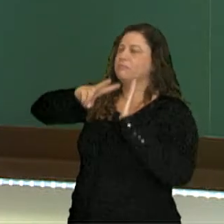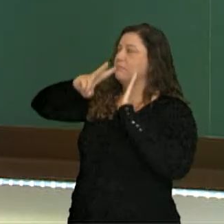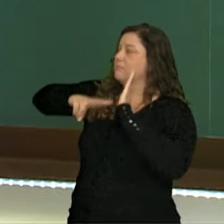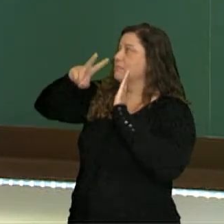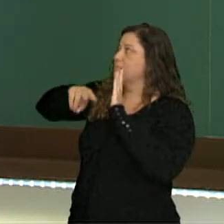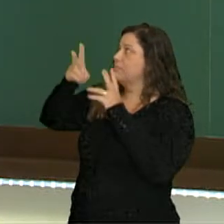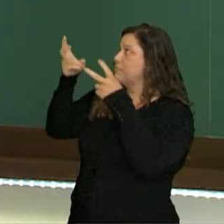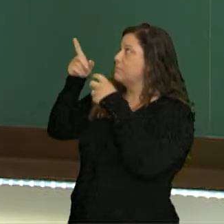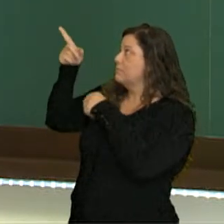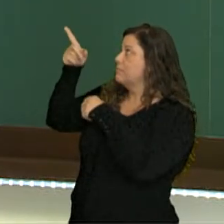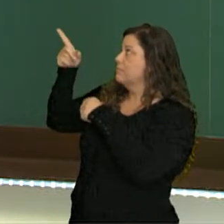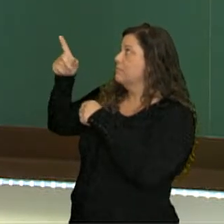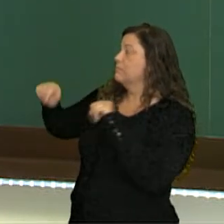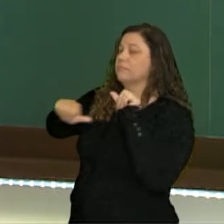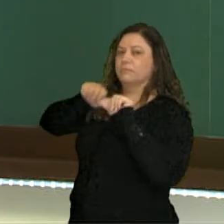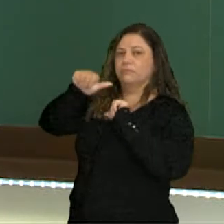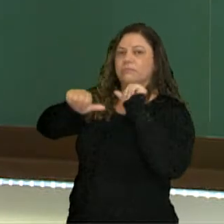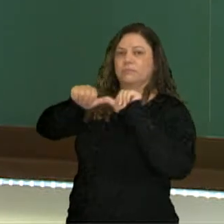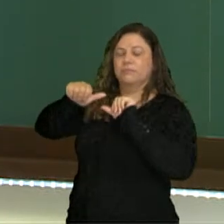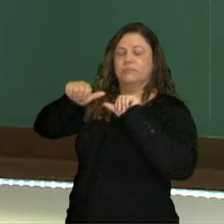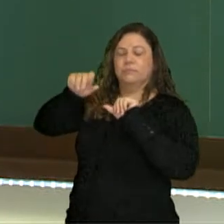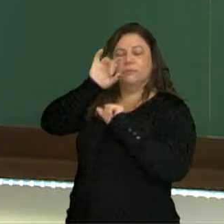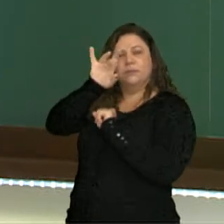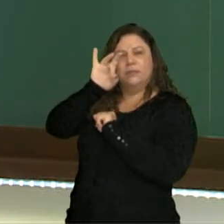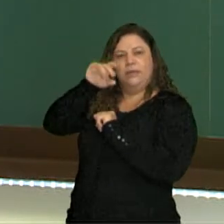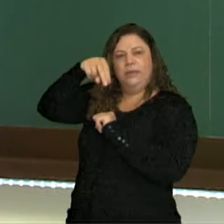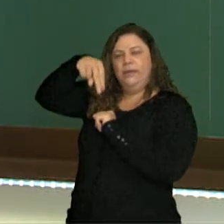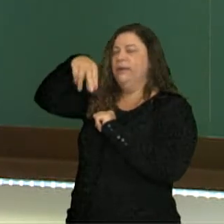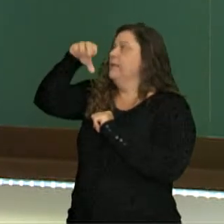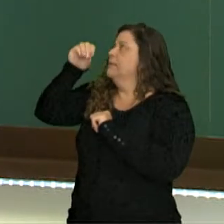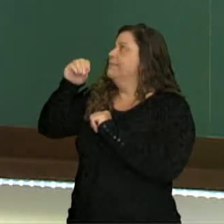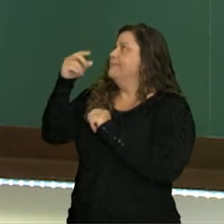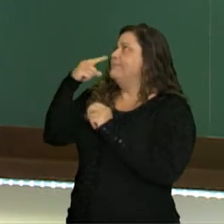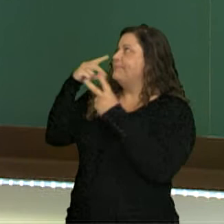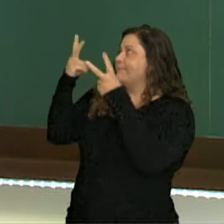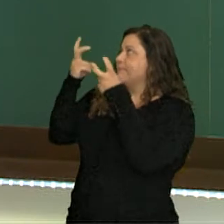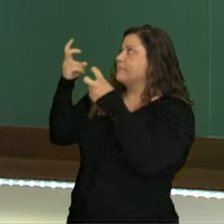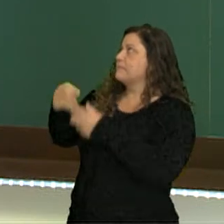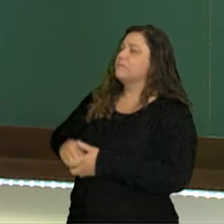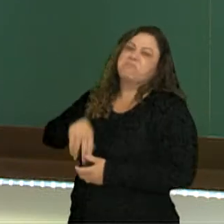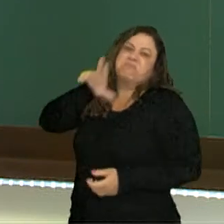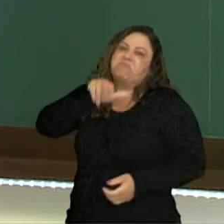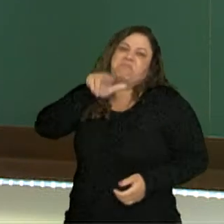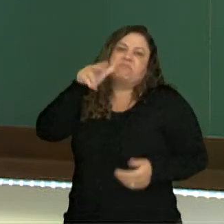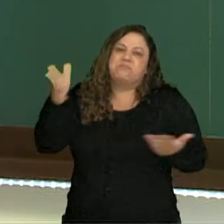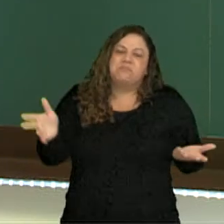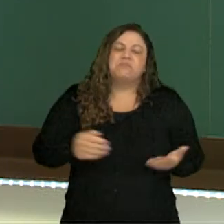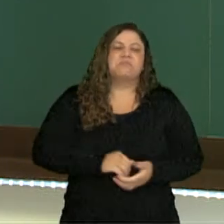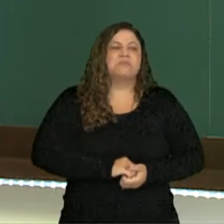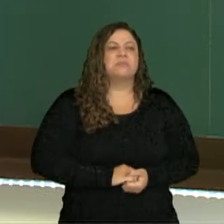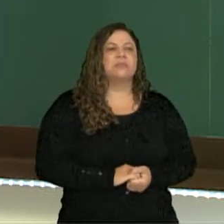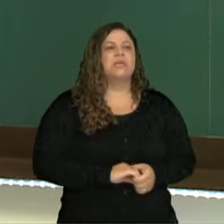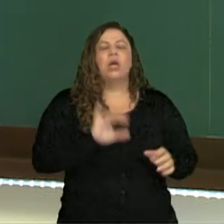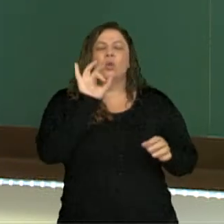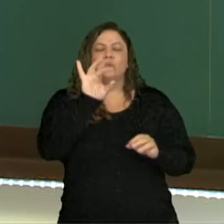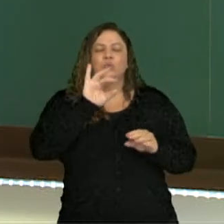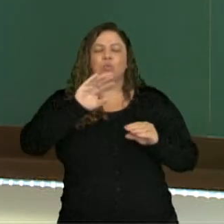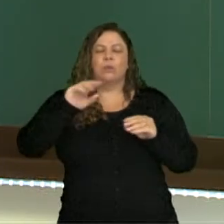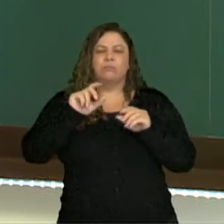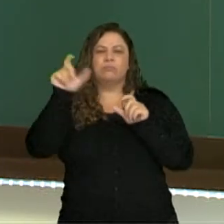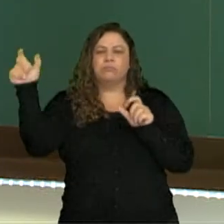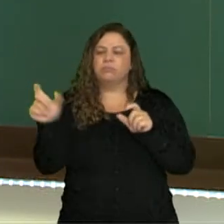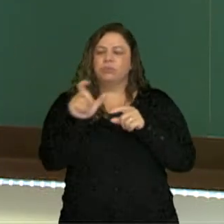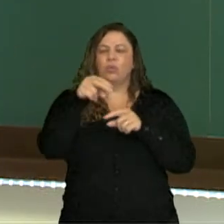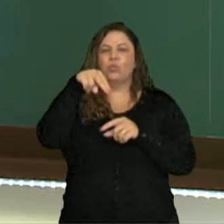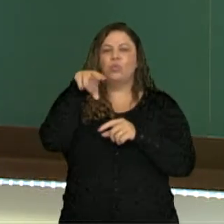mudou? Somente essa expressão no, que pode ser também substituída por jamás, por nunca, por tampouco, tá? Só foi colocado no.